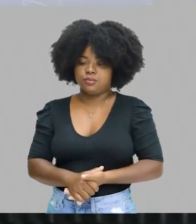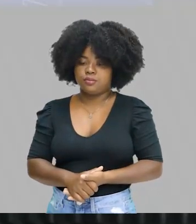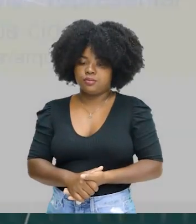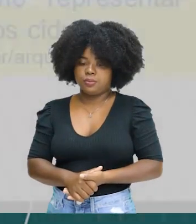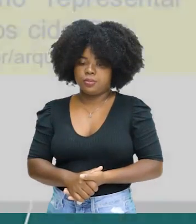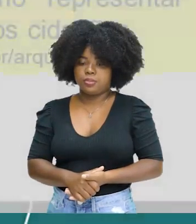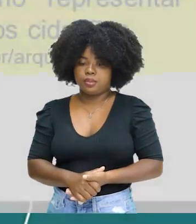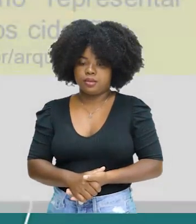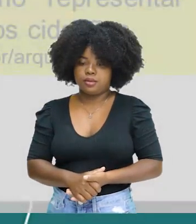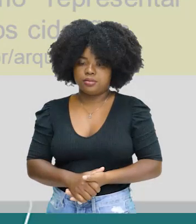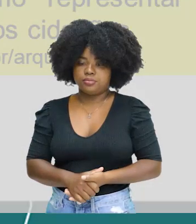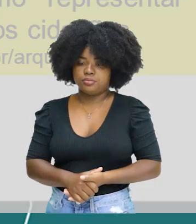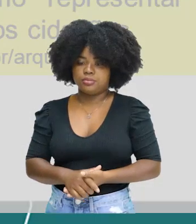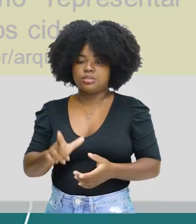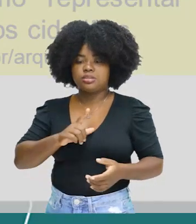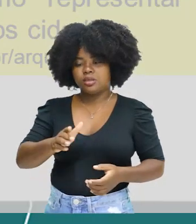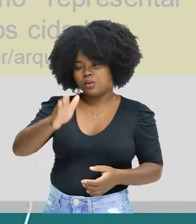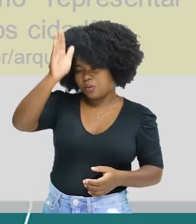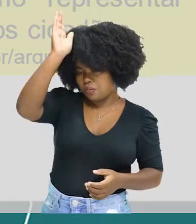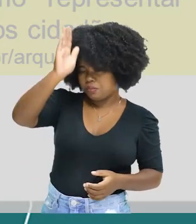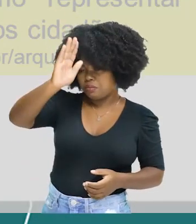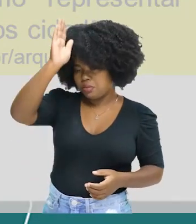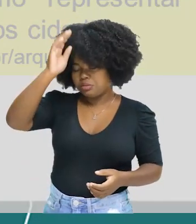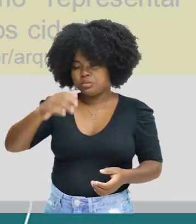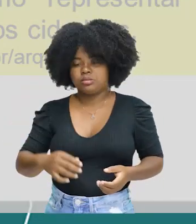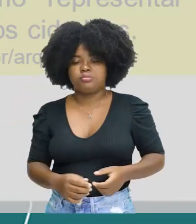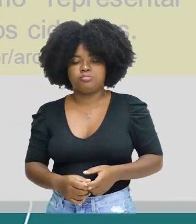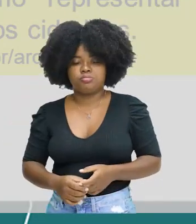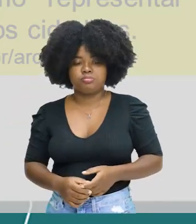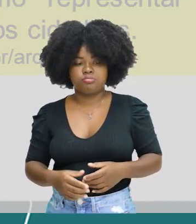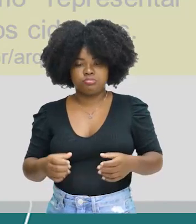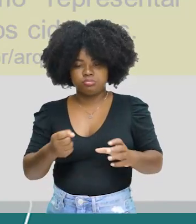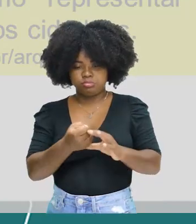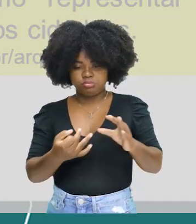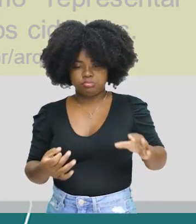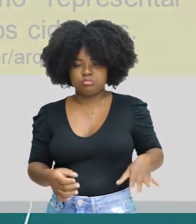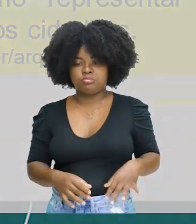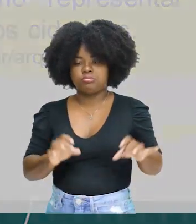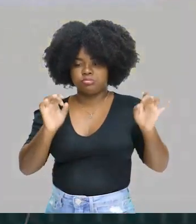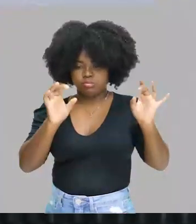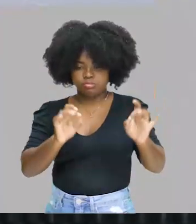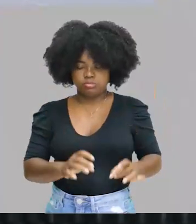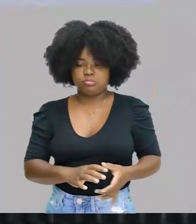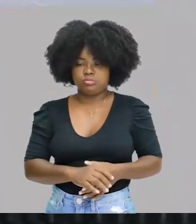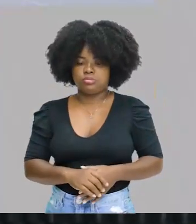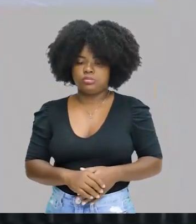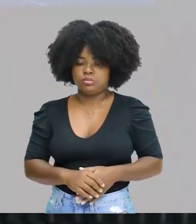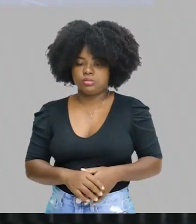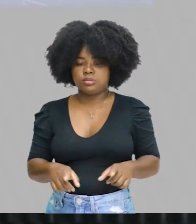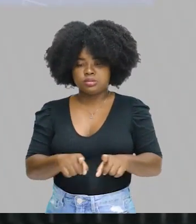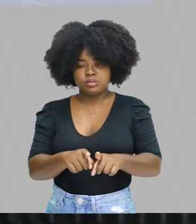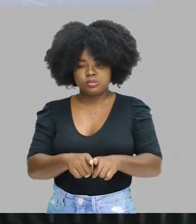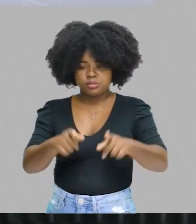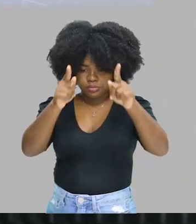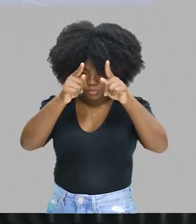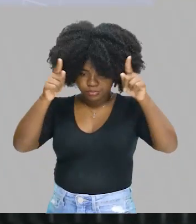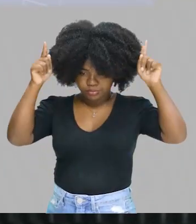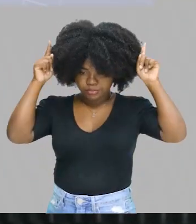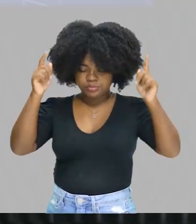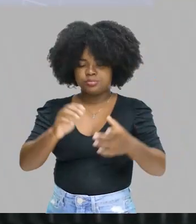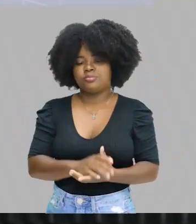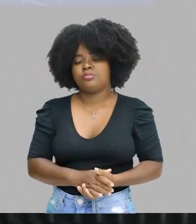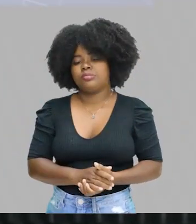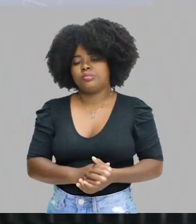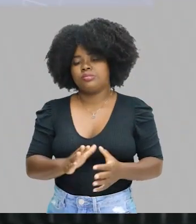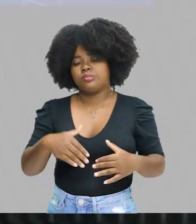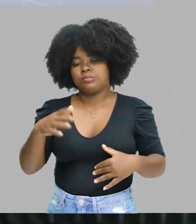fluida. A arquitetura romana, que tinha uma característica específica, né, que veio a influência dos gregos. E a arquitetura grega em si, que talvez seja uma das